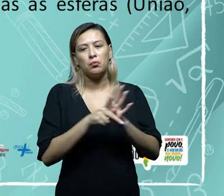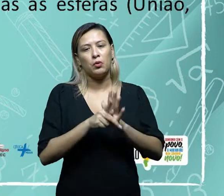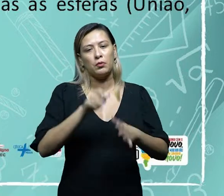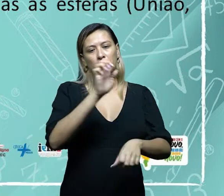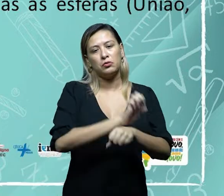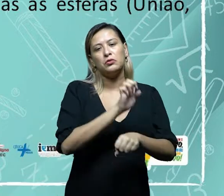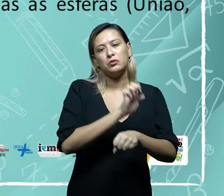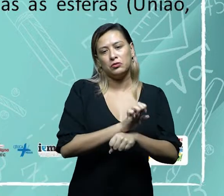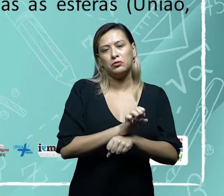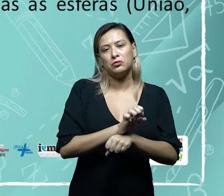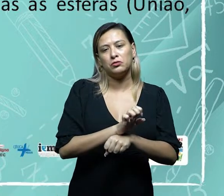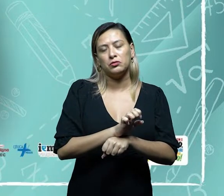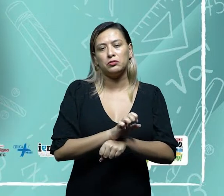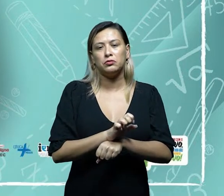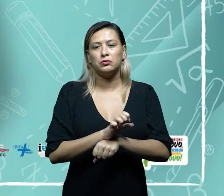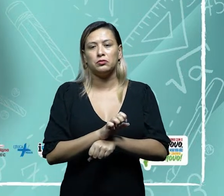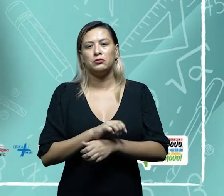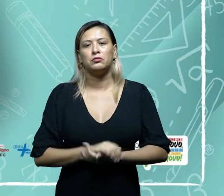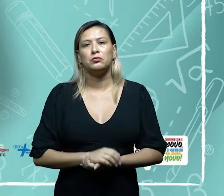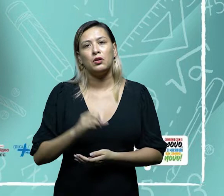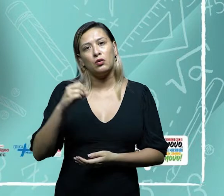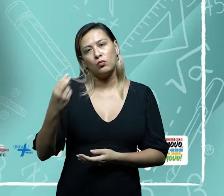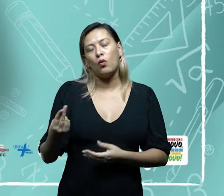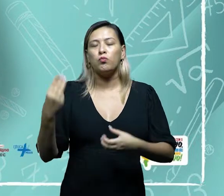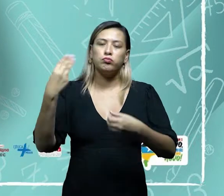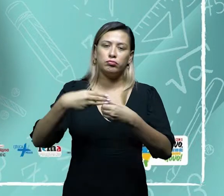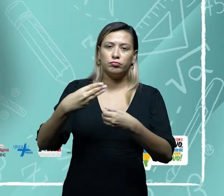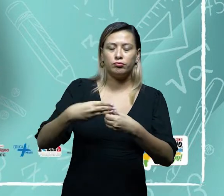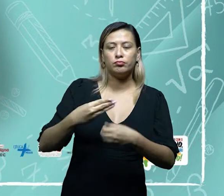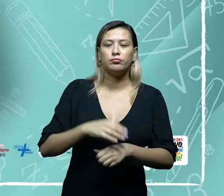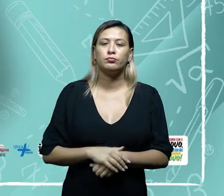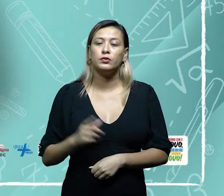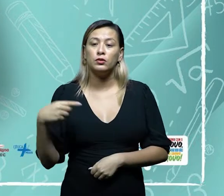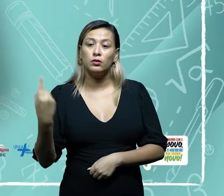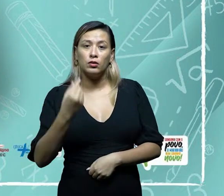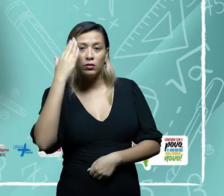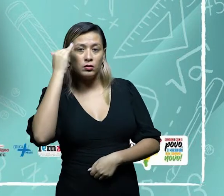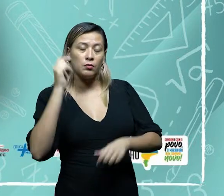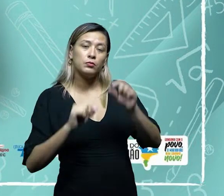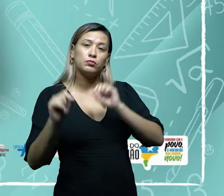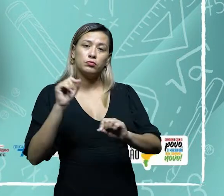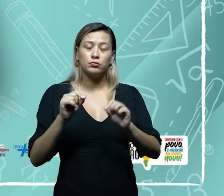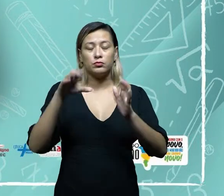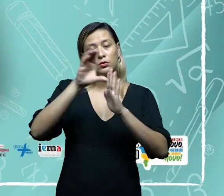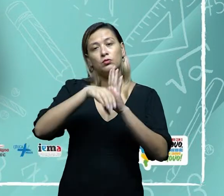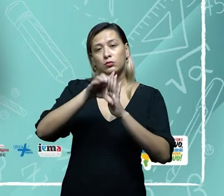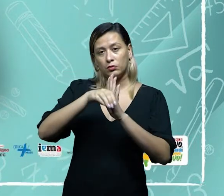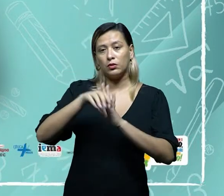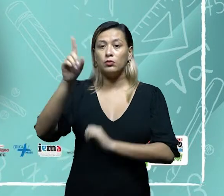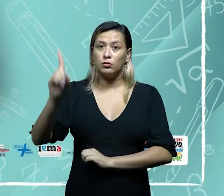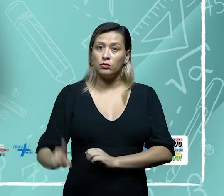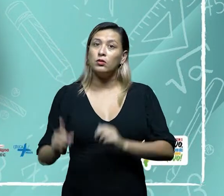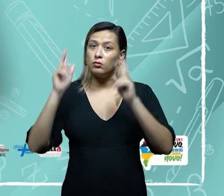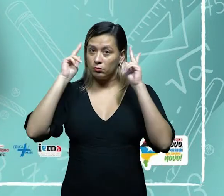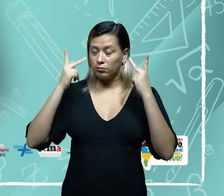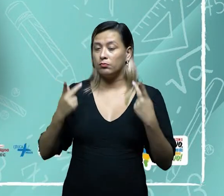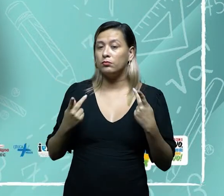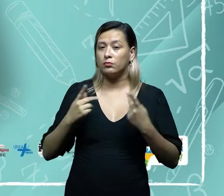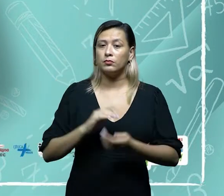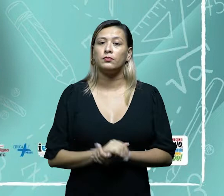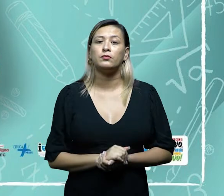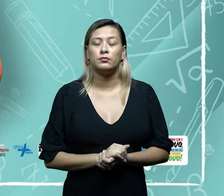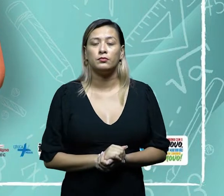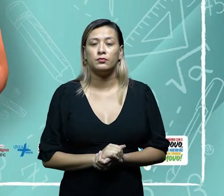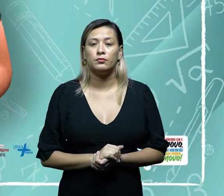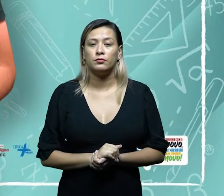federais e do município. Então, pessoal, a gente também sabe o conceito, né, de direitos humanos. A gente seguiu